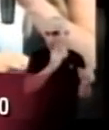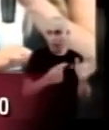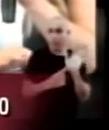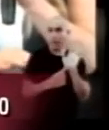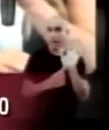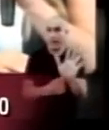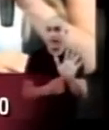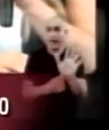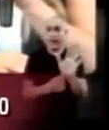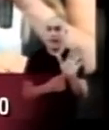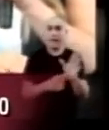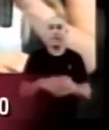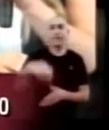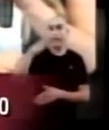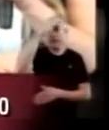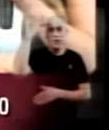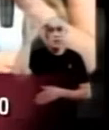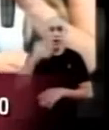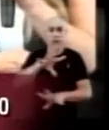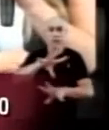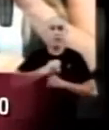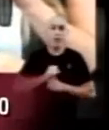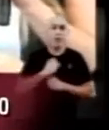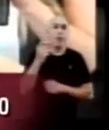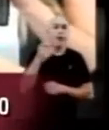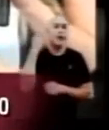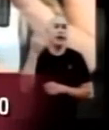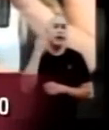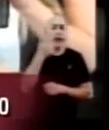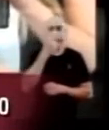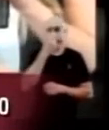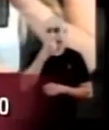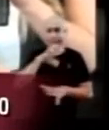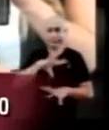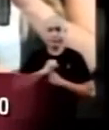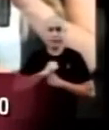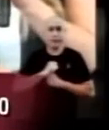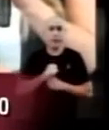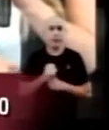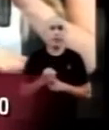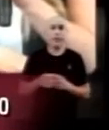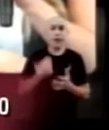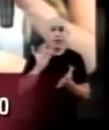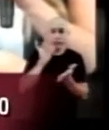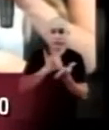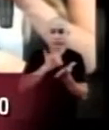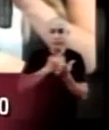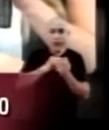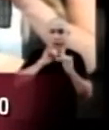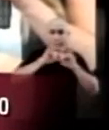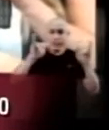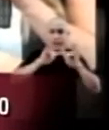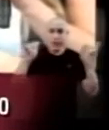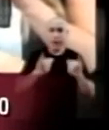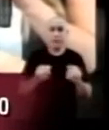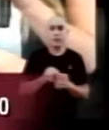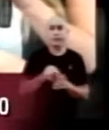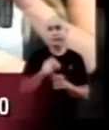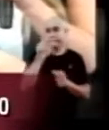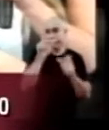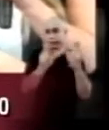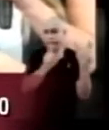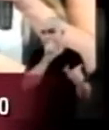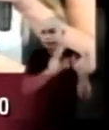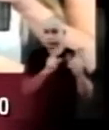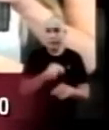para vocês, em relação aos casos graves notificados. Então, aqui estão tudo que foi notificado de SRAG. E os amarelos são os casos que